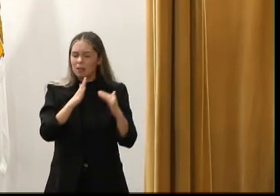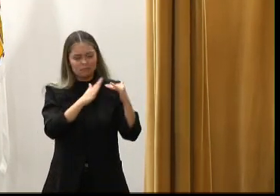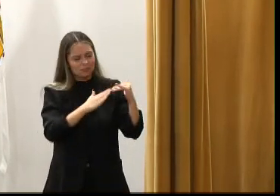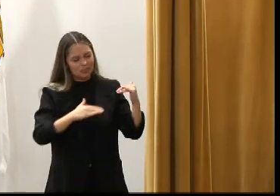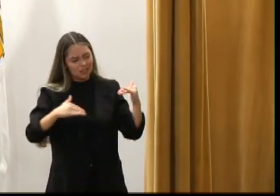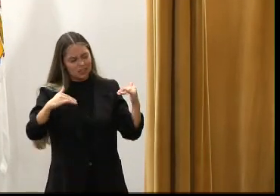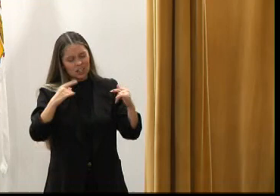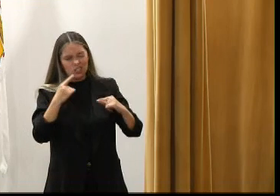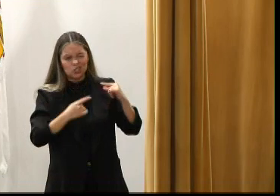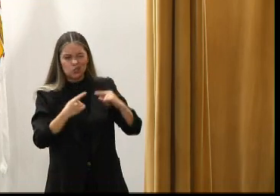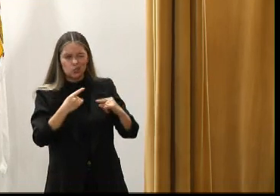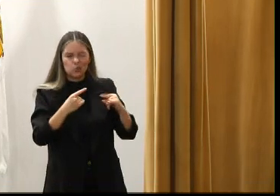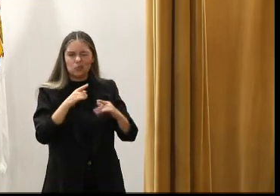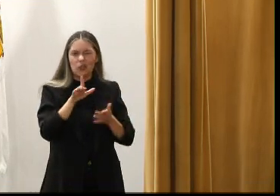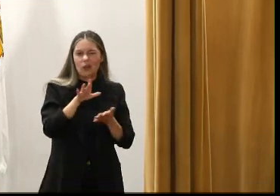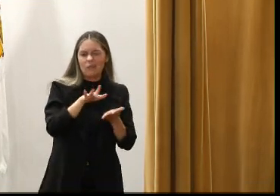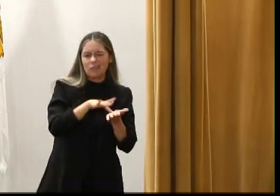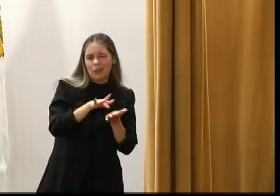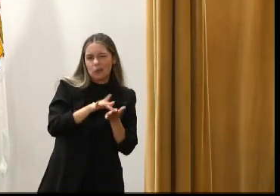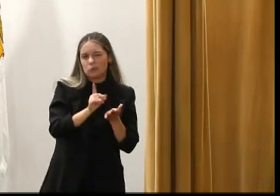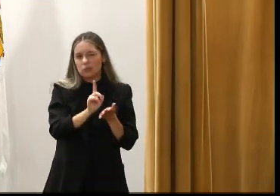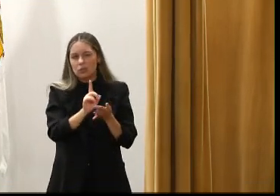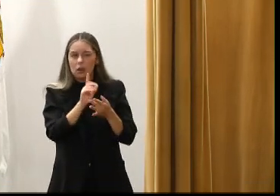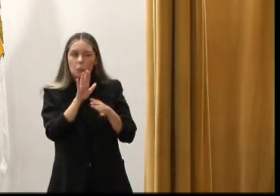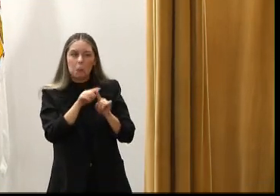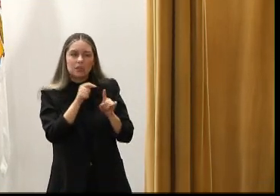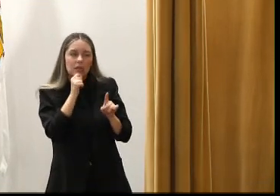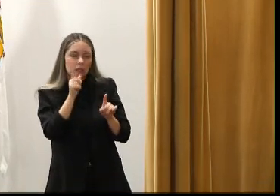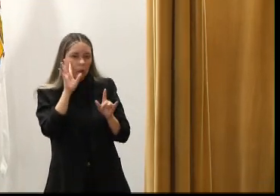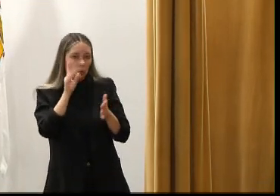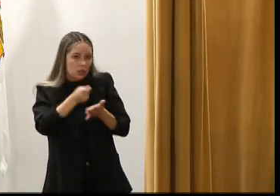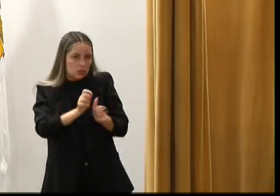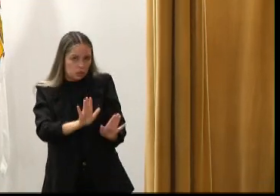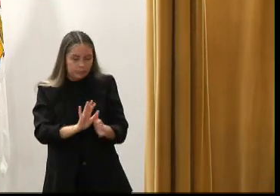mas isso ainda não é um assunto que esteja completamente resolvido.